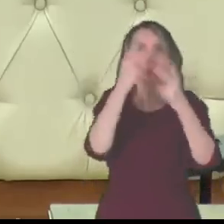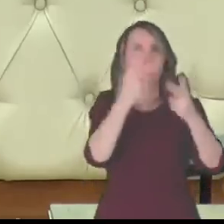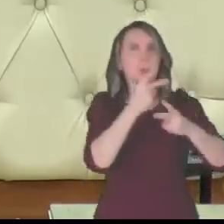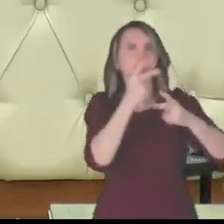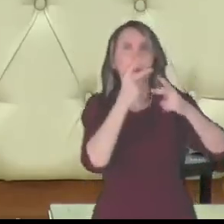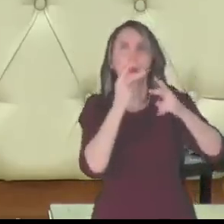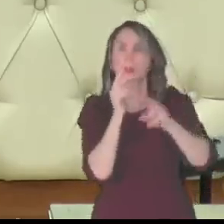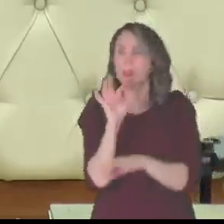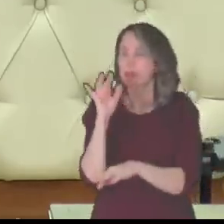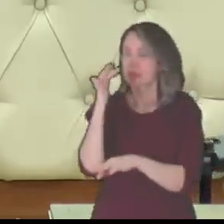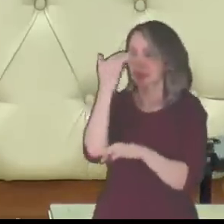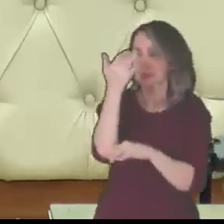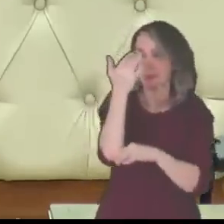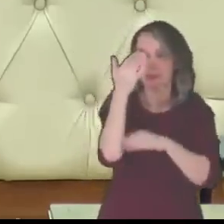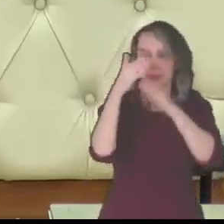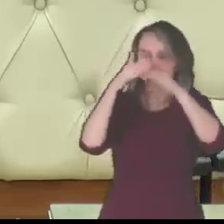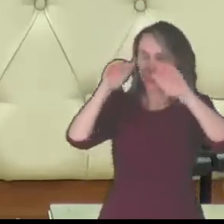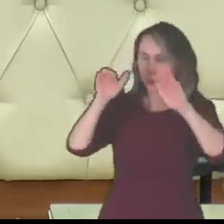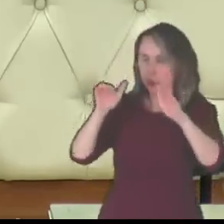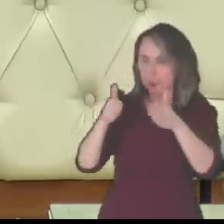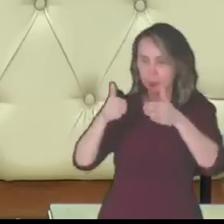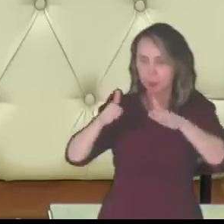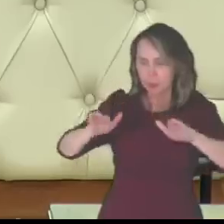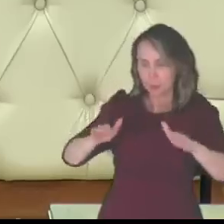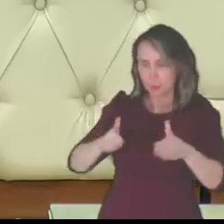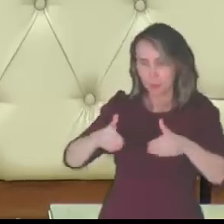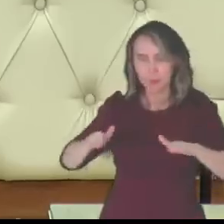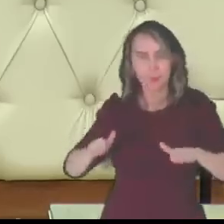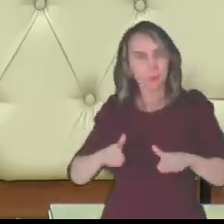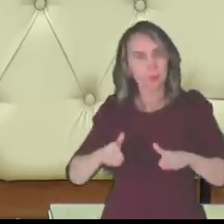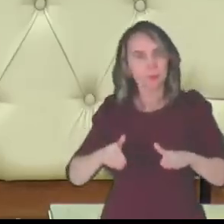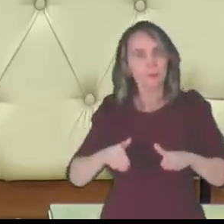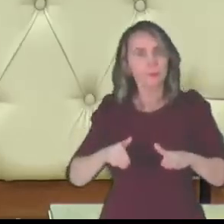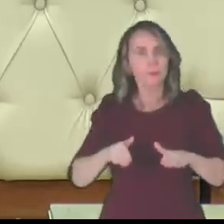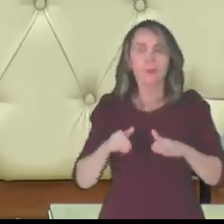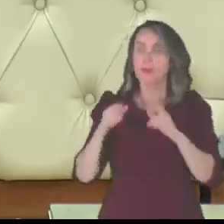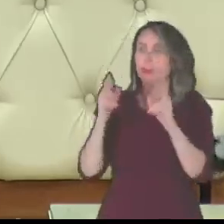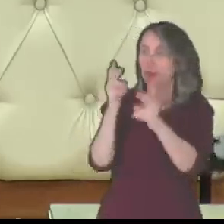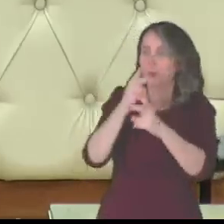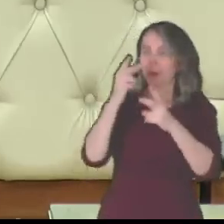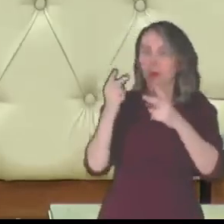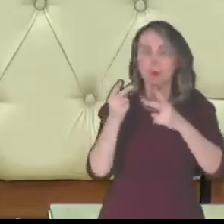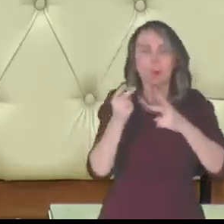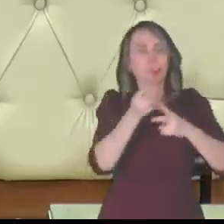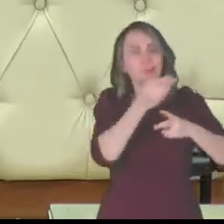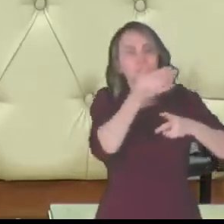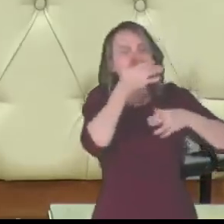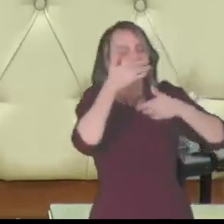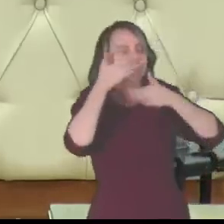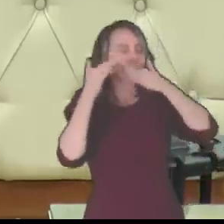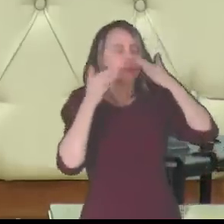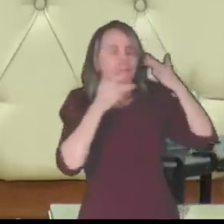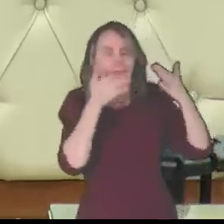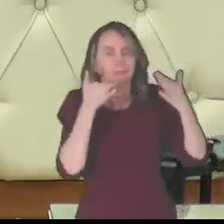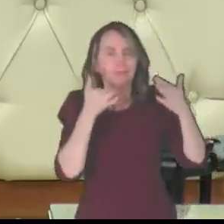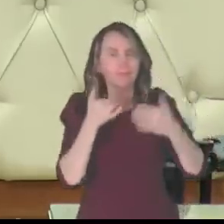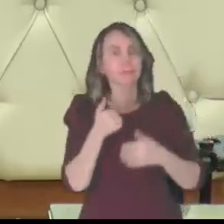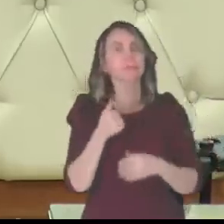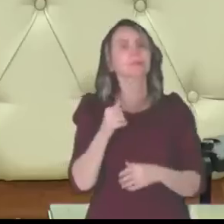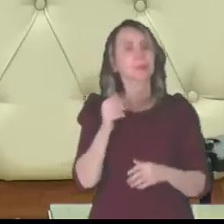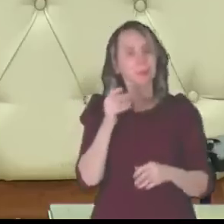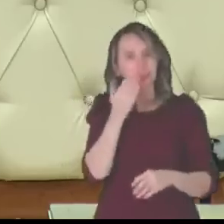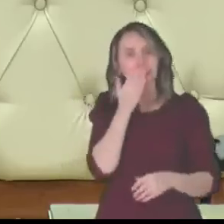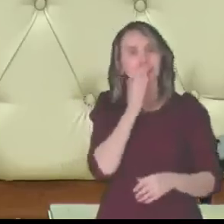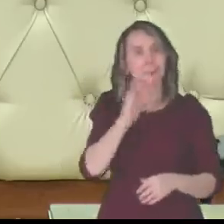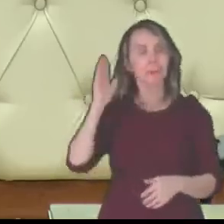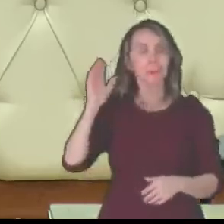cego cheira o vento leva aquele cheiro e Deus prometeu que a tua vida a glória do Líbano vai estar na